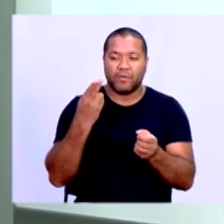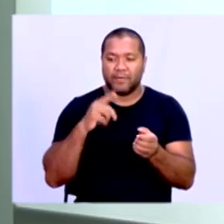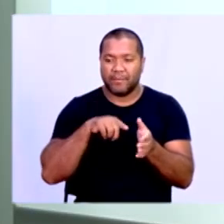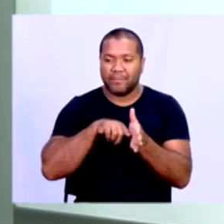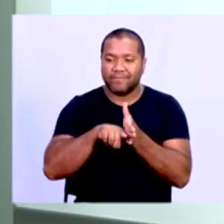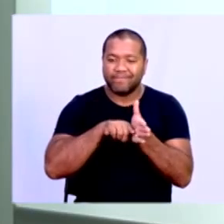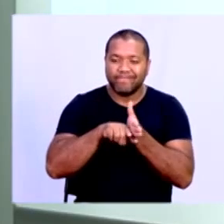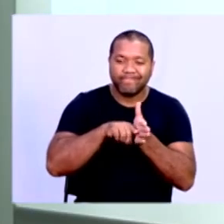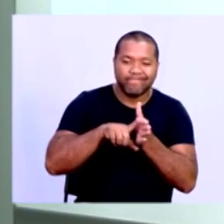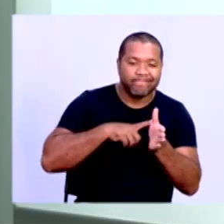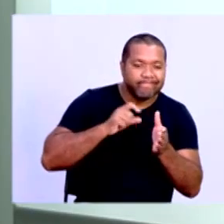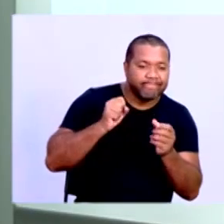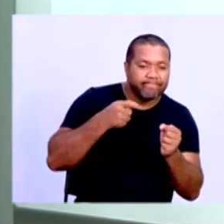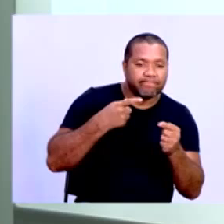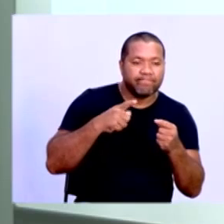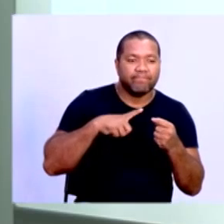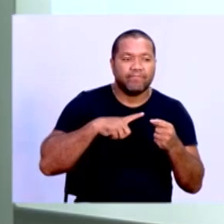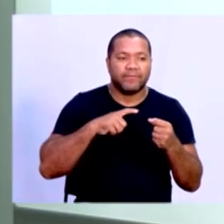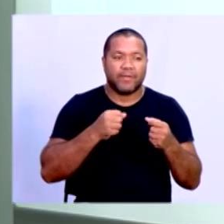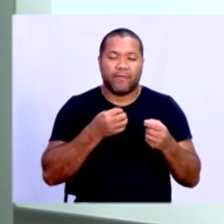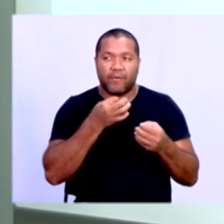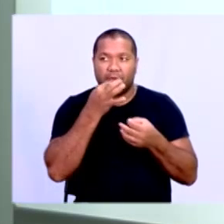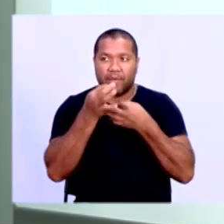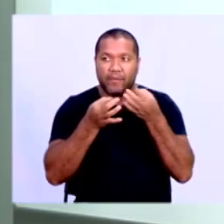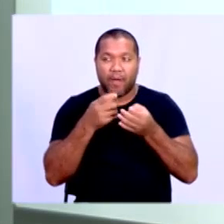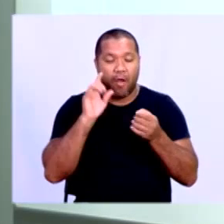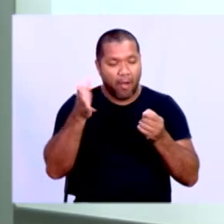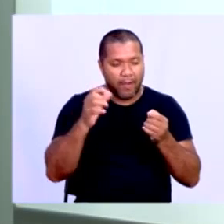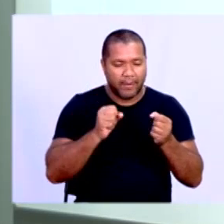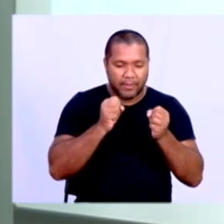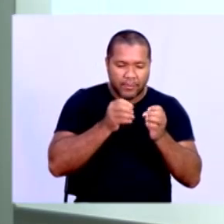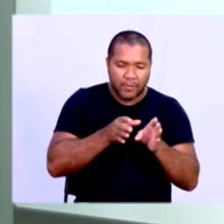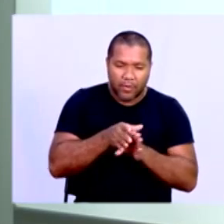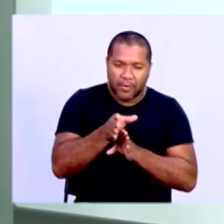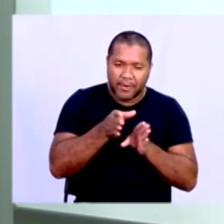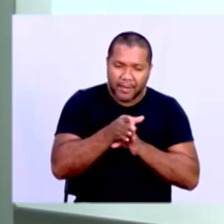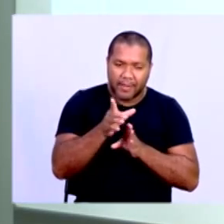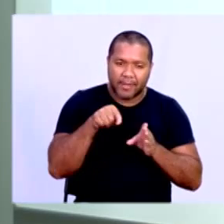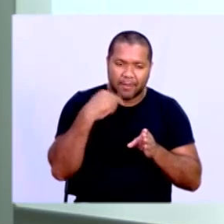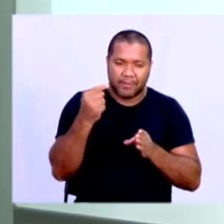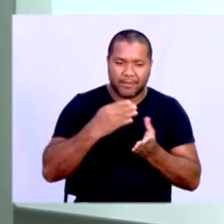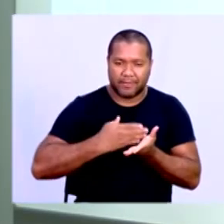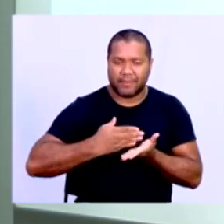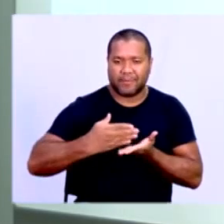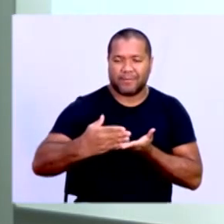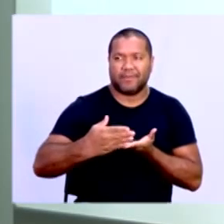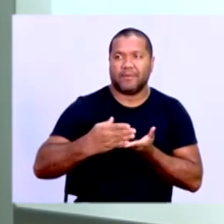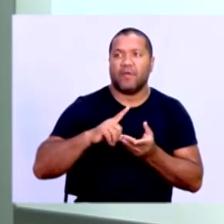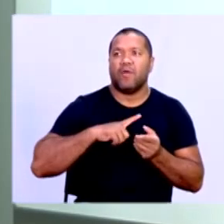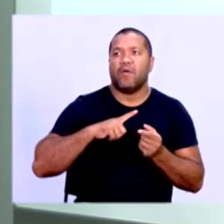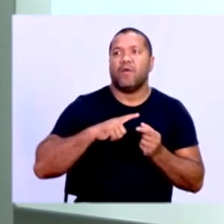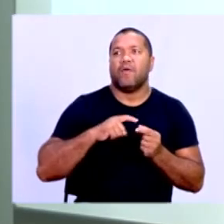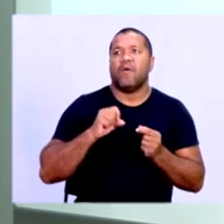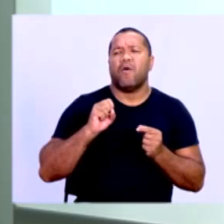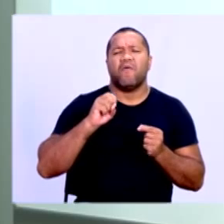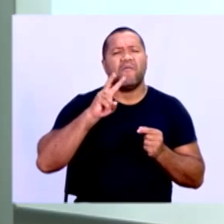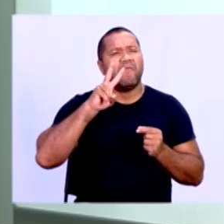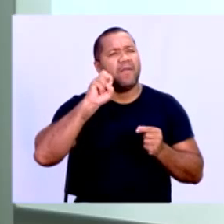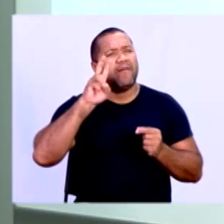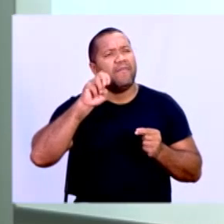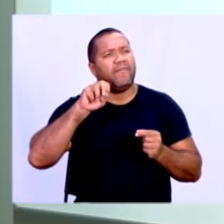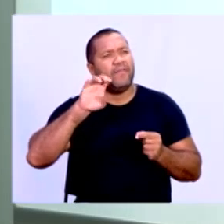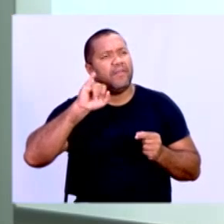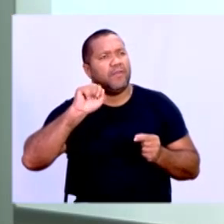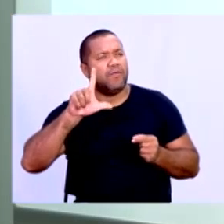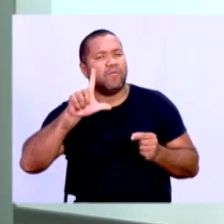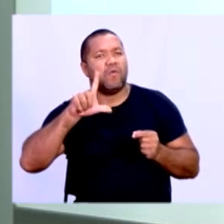a gente vai dar aquele start para você iniciar. E o professor falou assim, overview, traduzindo para a gente hoje vai dar uma